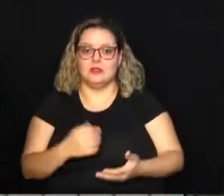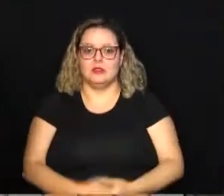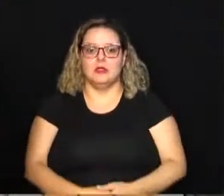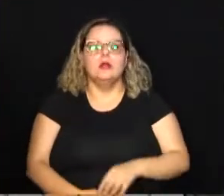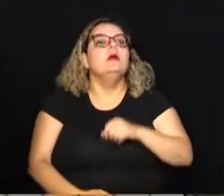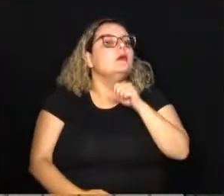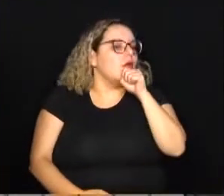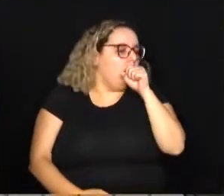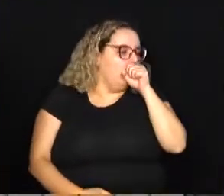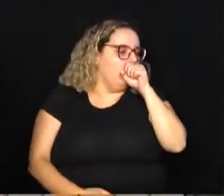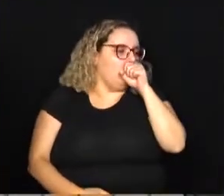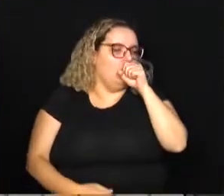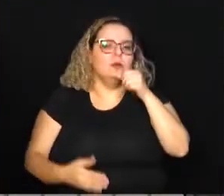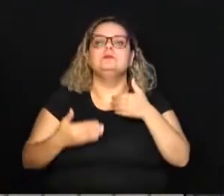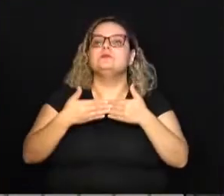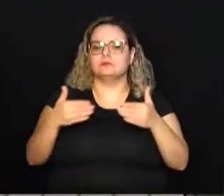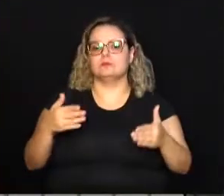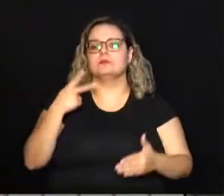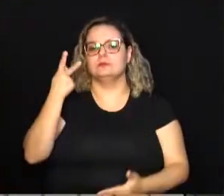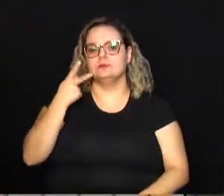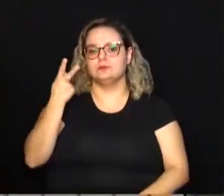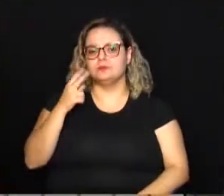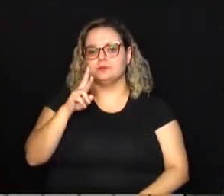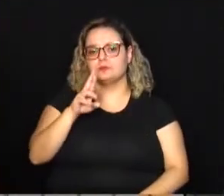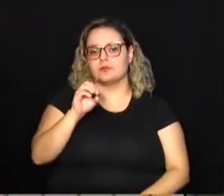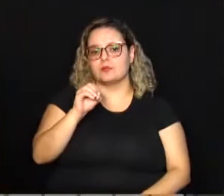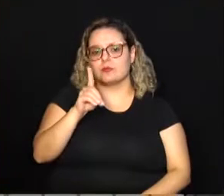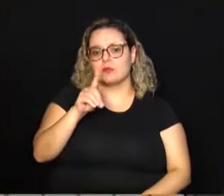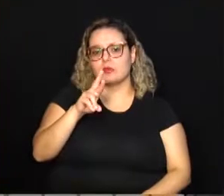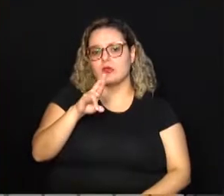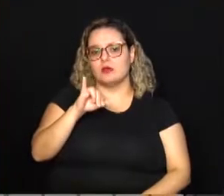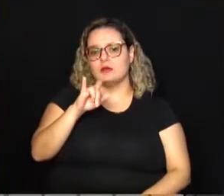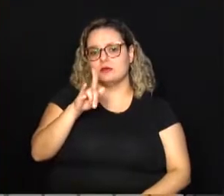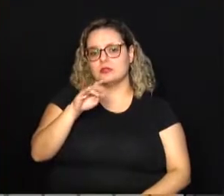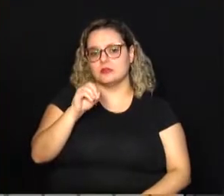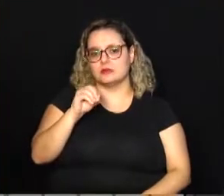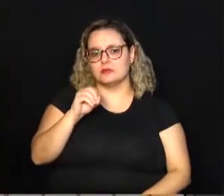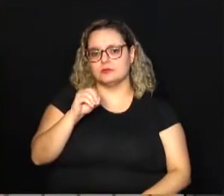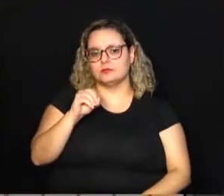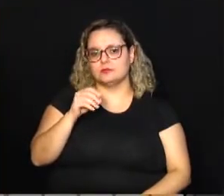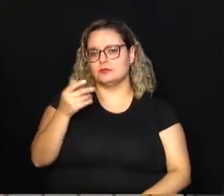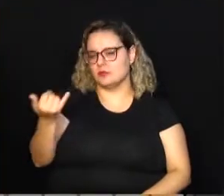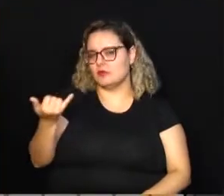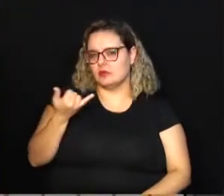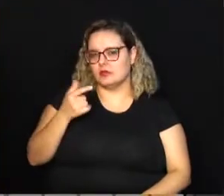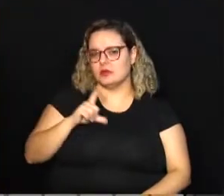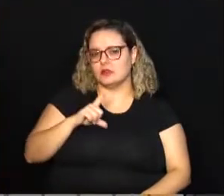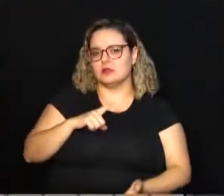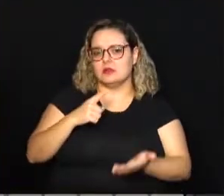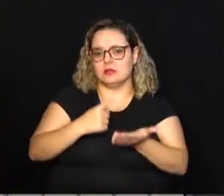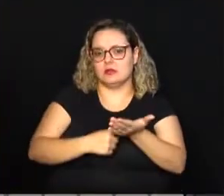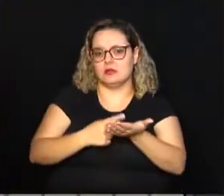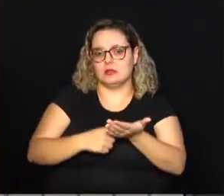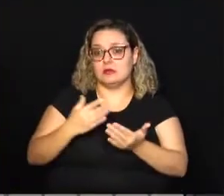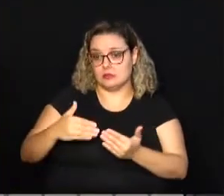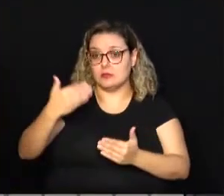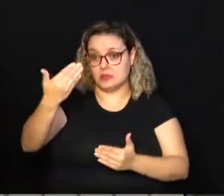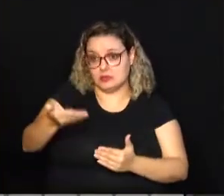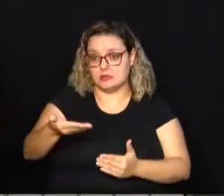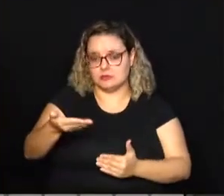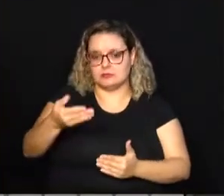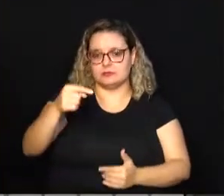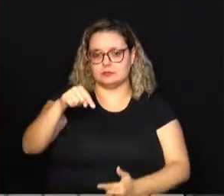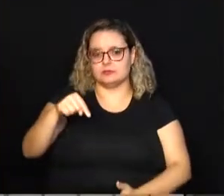para os vereadores. O Rodrigo, ele me falou que teria uma agenda logo em seguida dessa